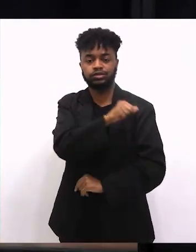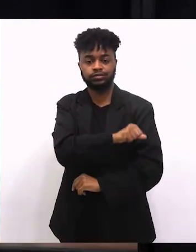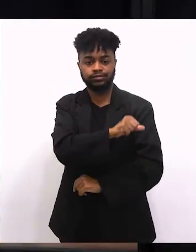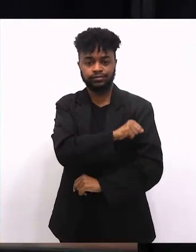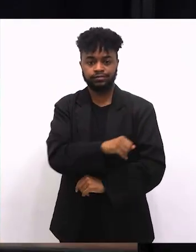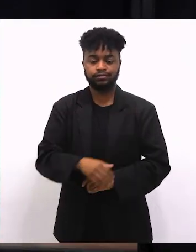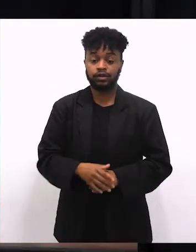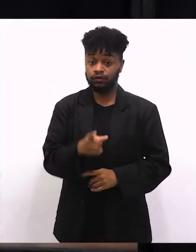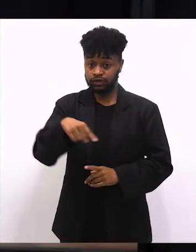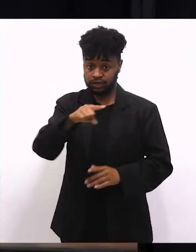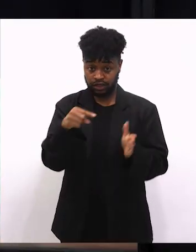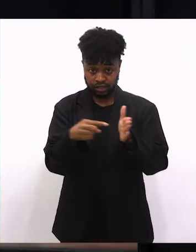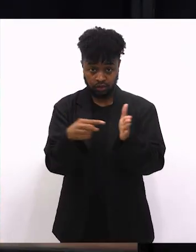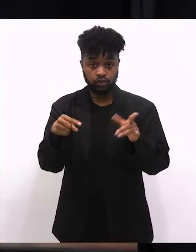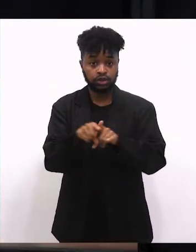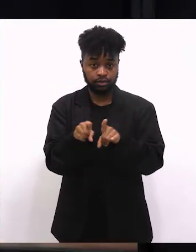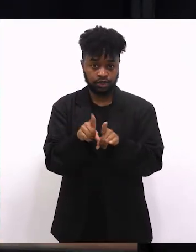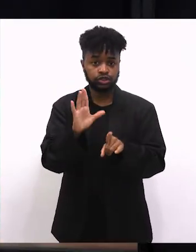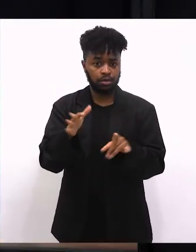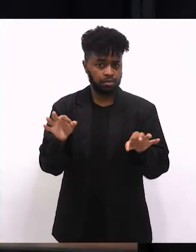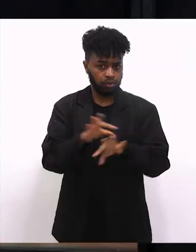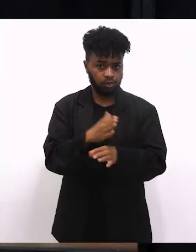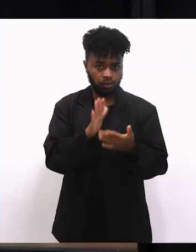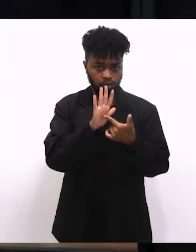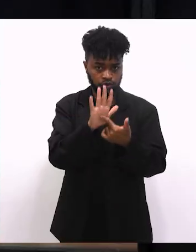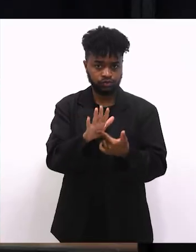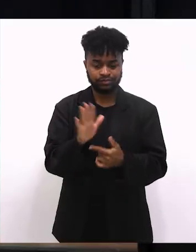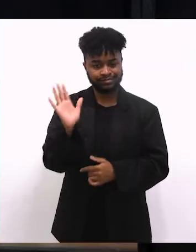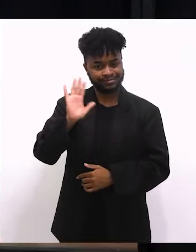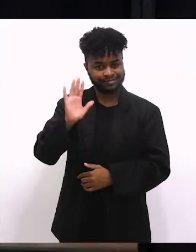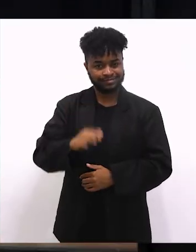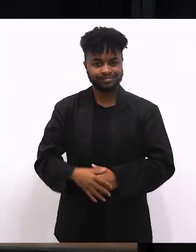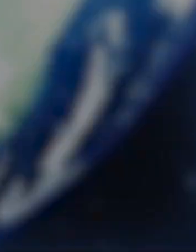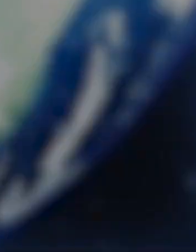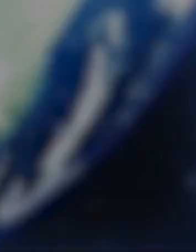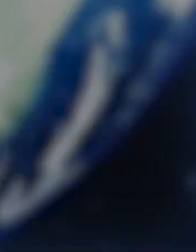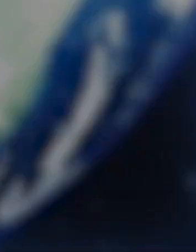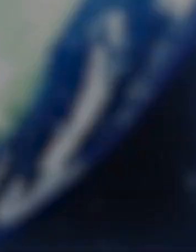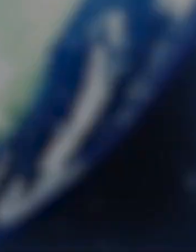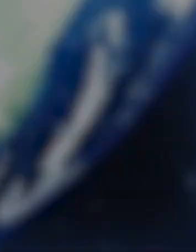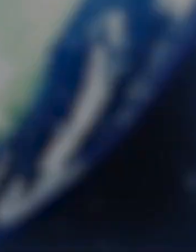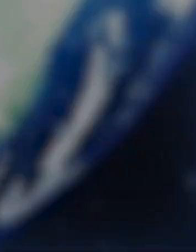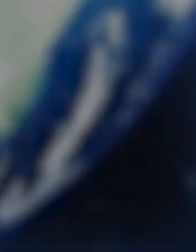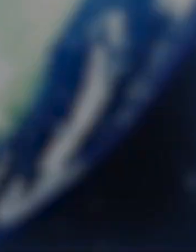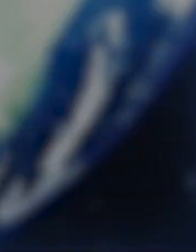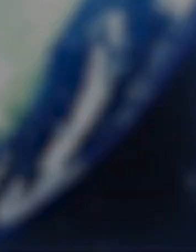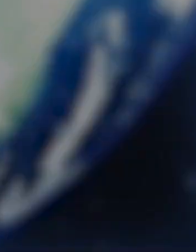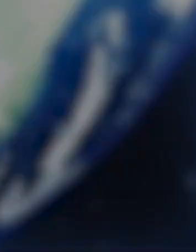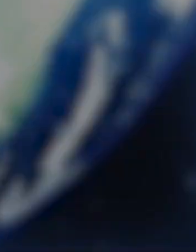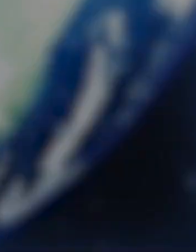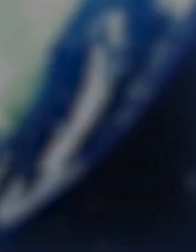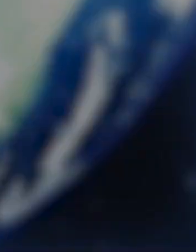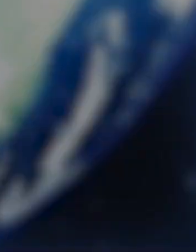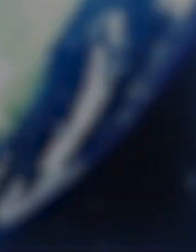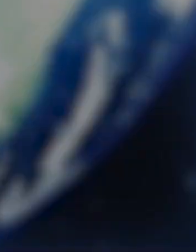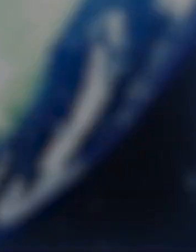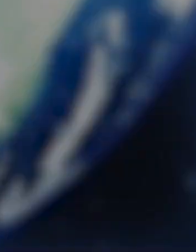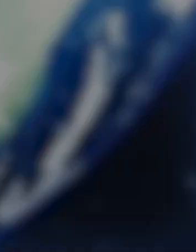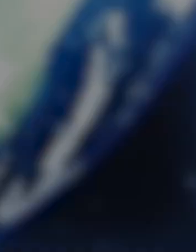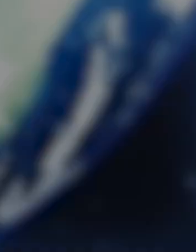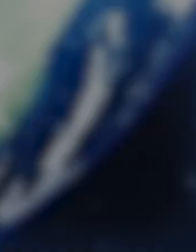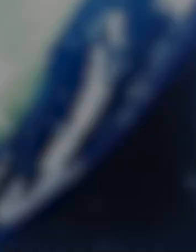sociedade carioca e fluminense. Denuncie. Os canais estão colocados aí. Até a próxima.